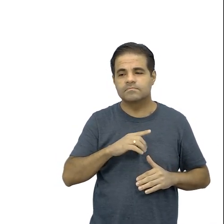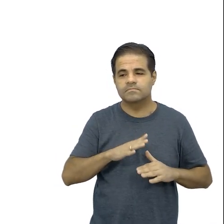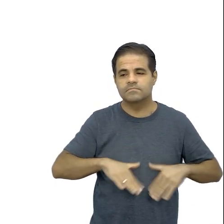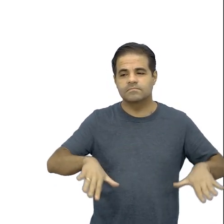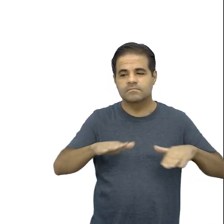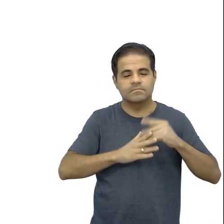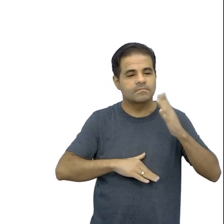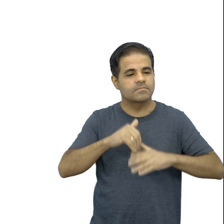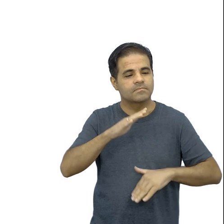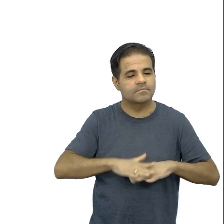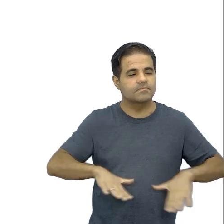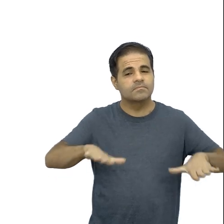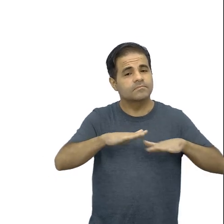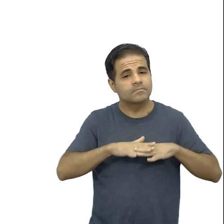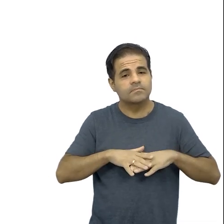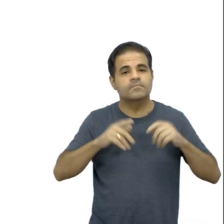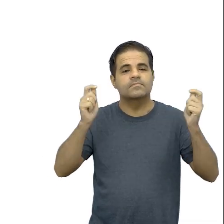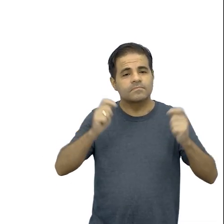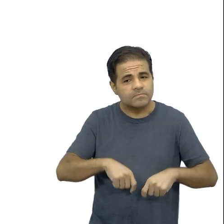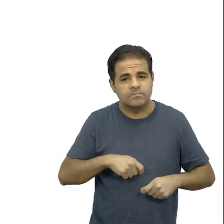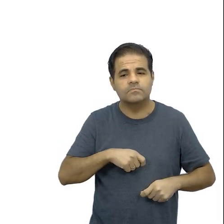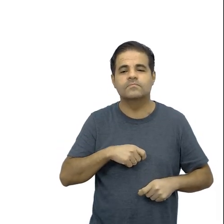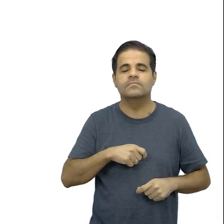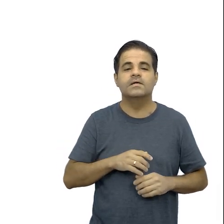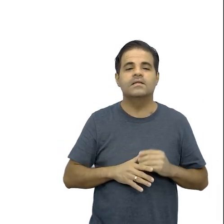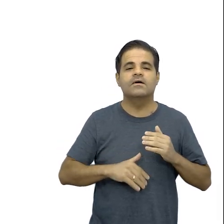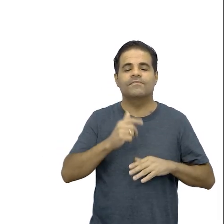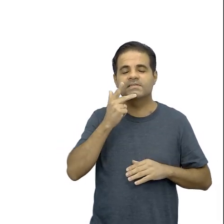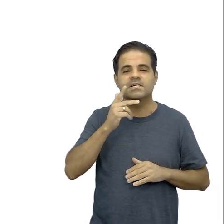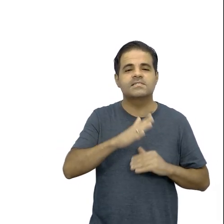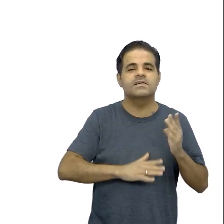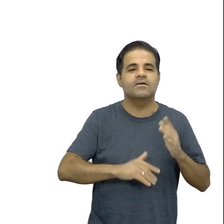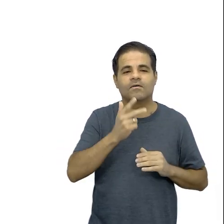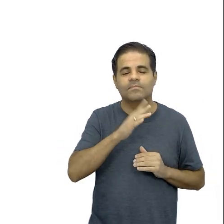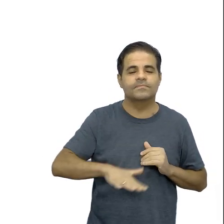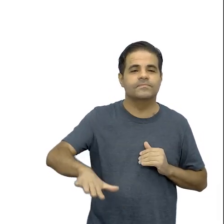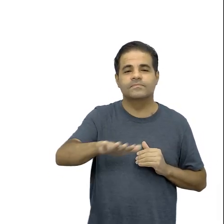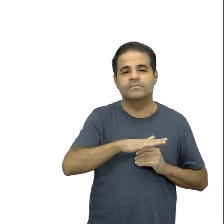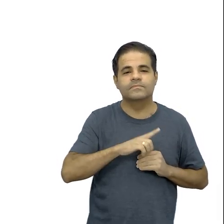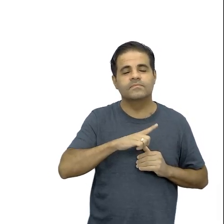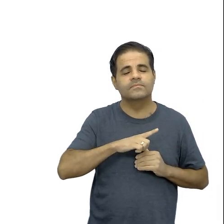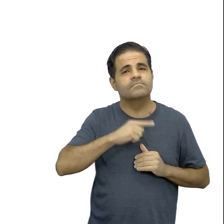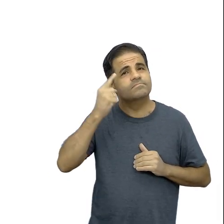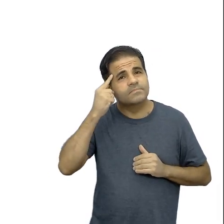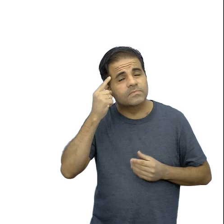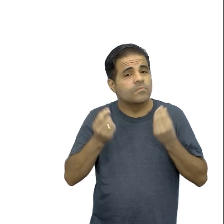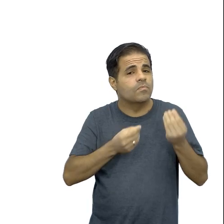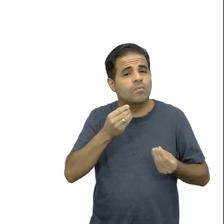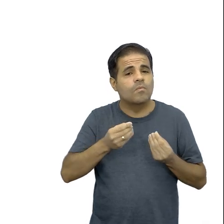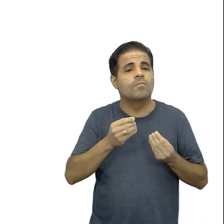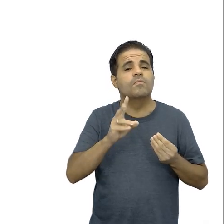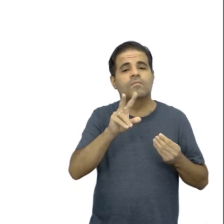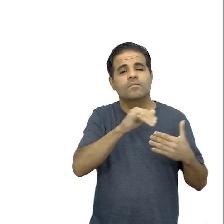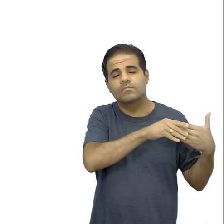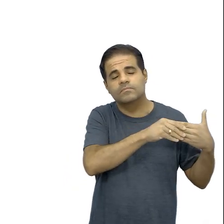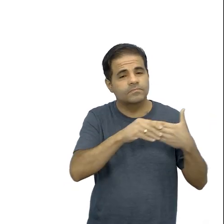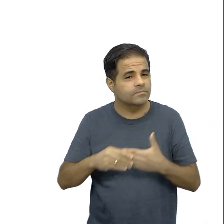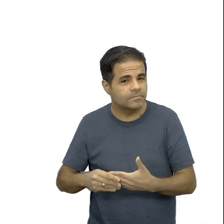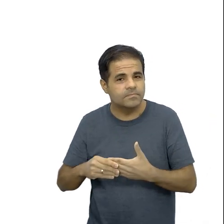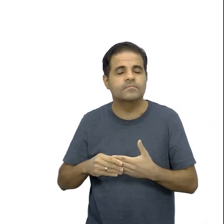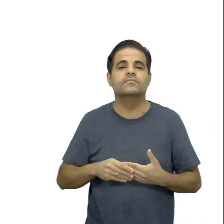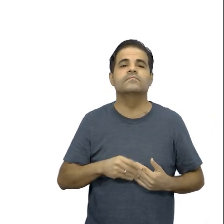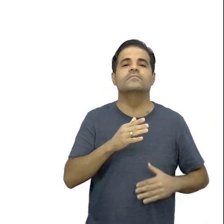solução. Isso não é investigação. Isso não é investigação, depende de como você vai conduzir isso. Se